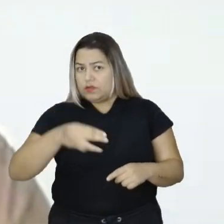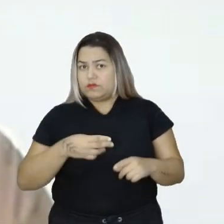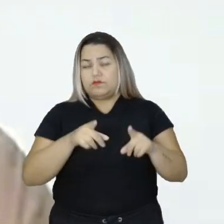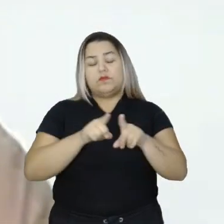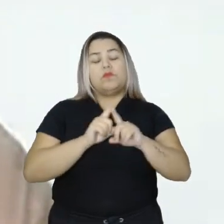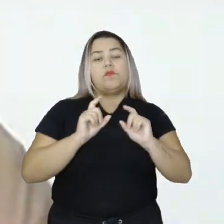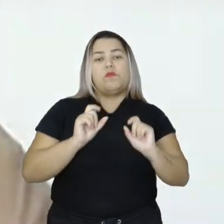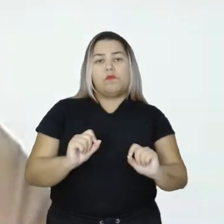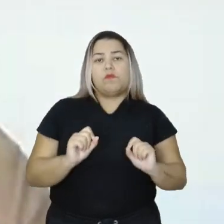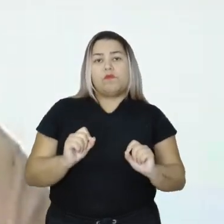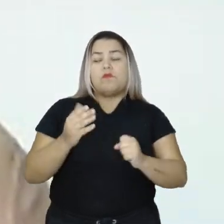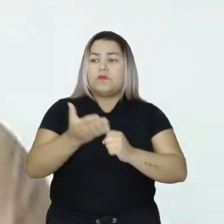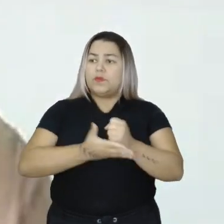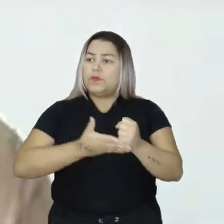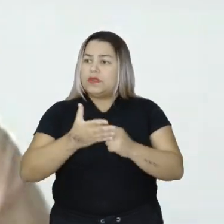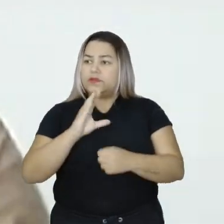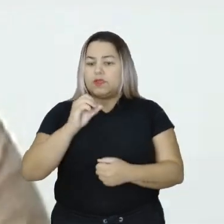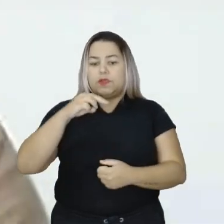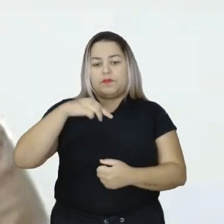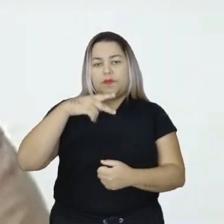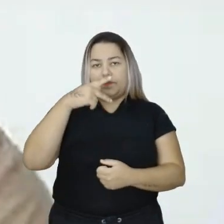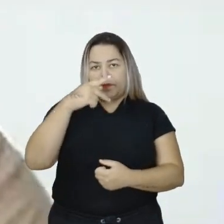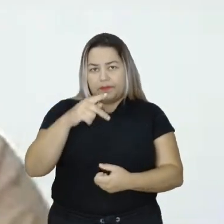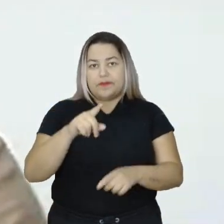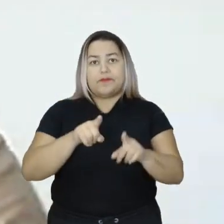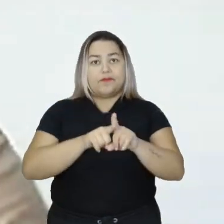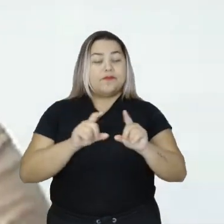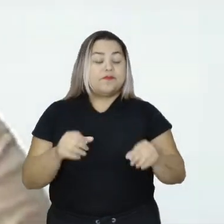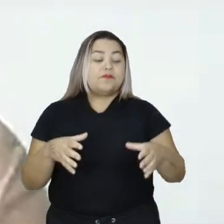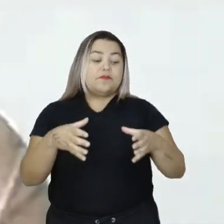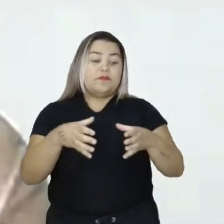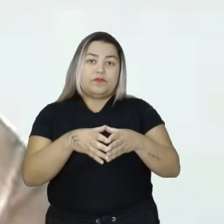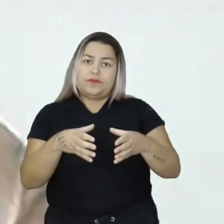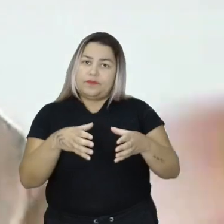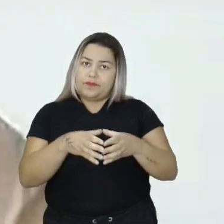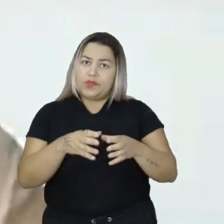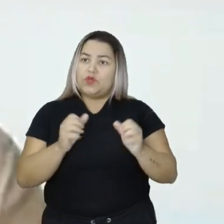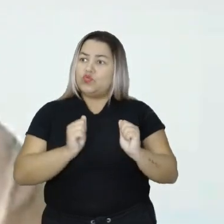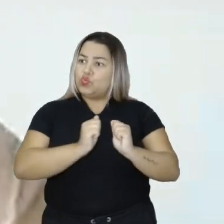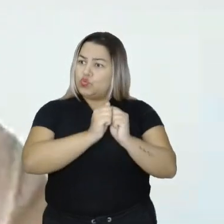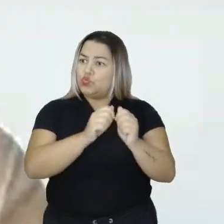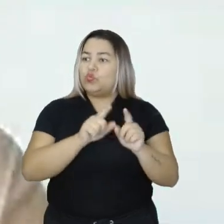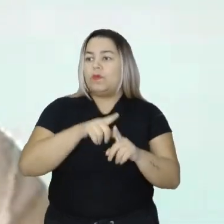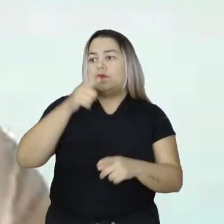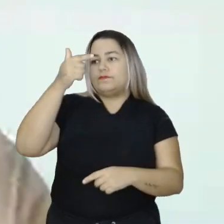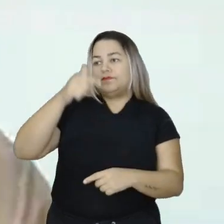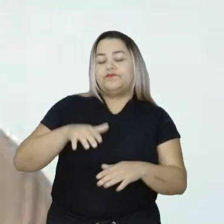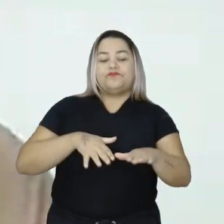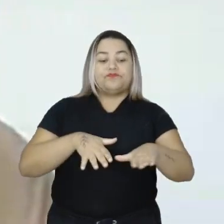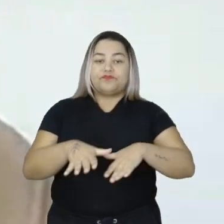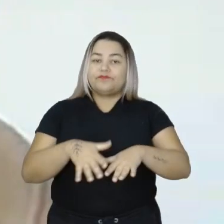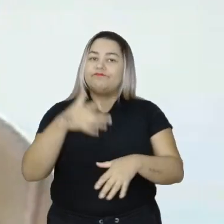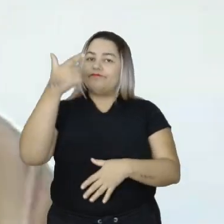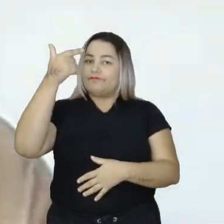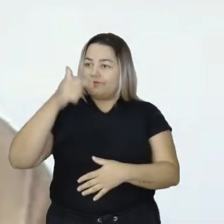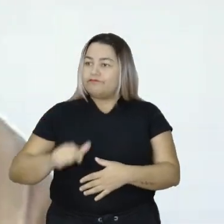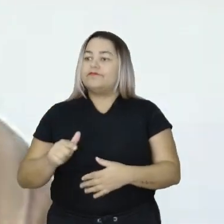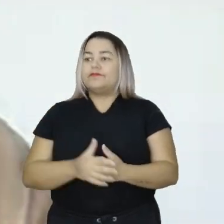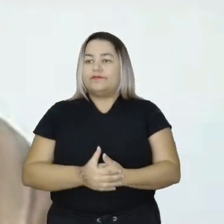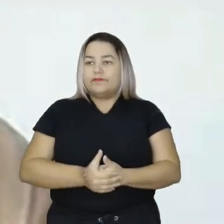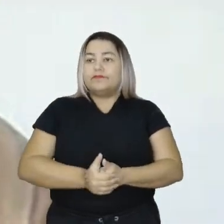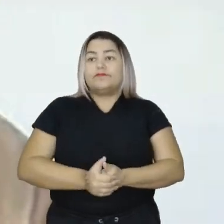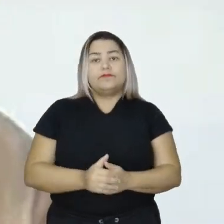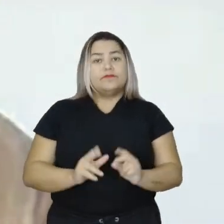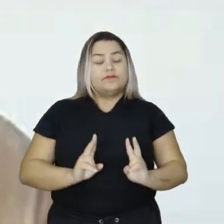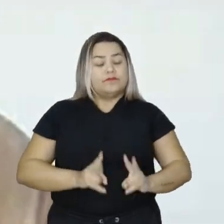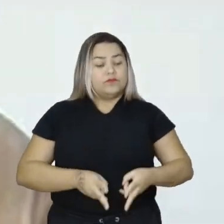base agregados à CMP, e foram esses grupos que nós, junto com eles e outros movimentos, nós conseguimos fazer a